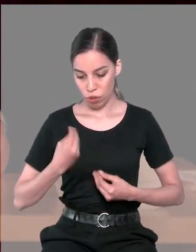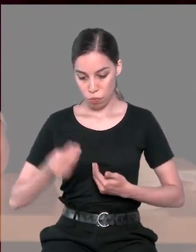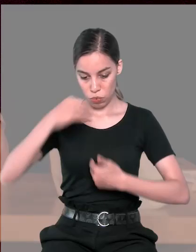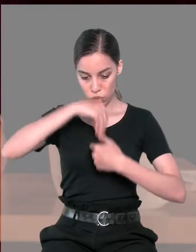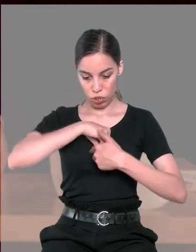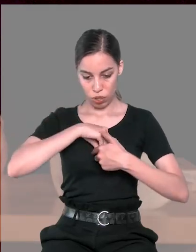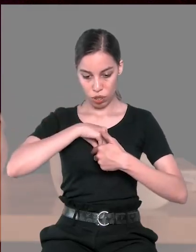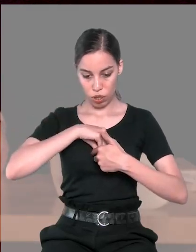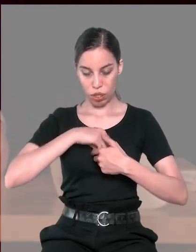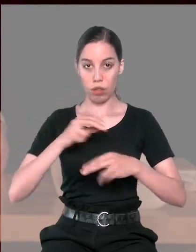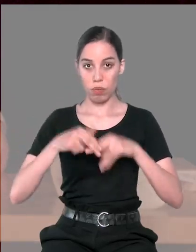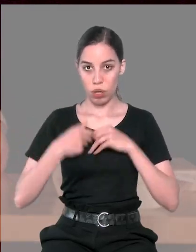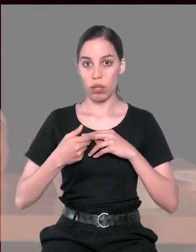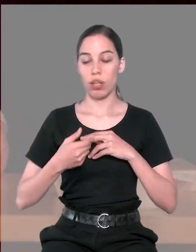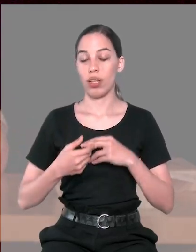podia dar em coisa muito boa.